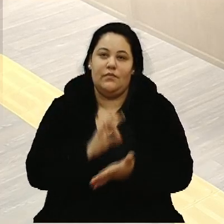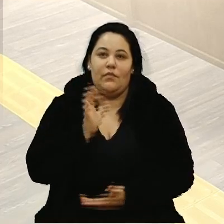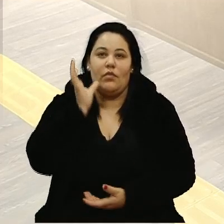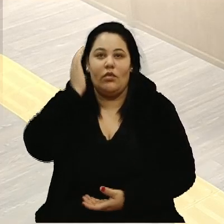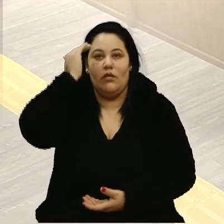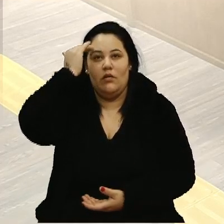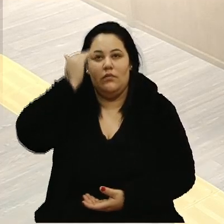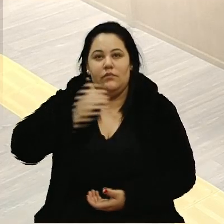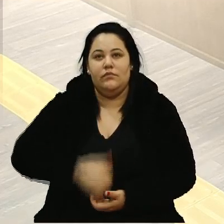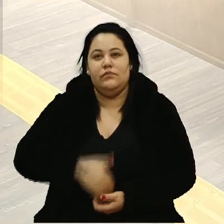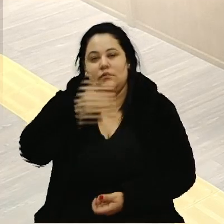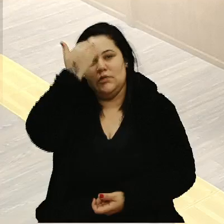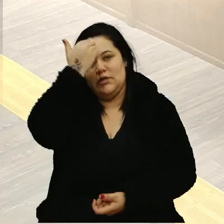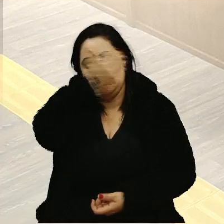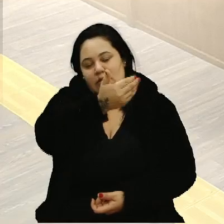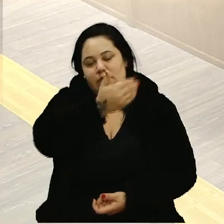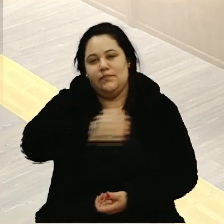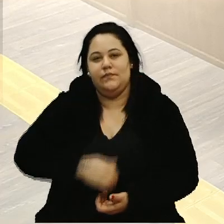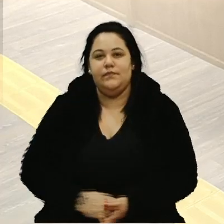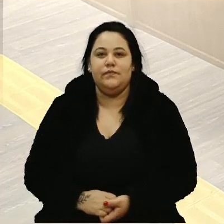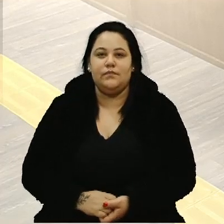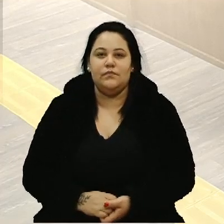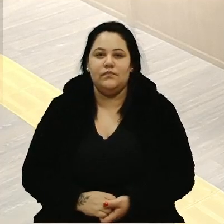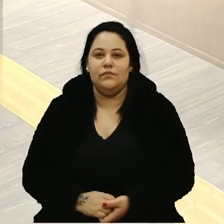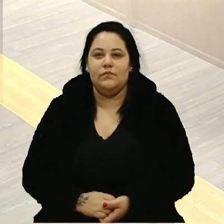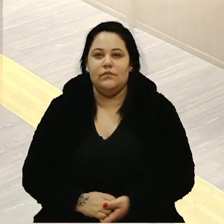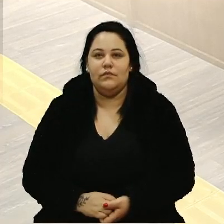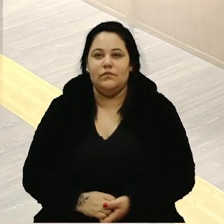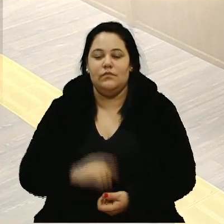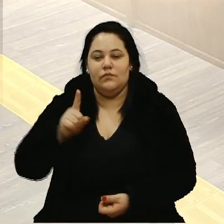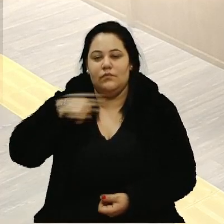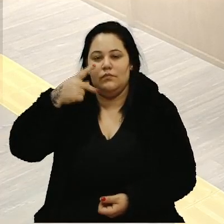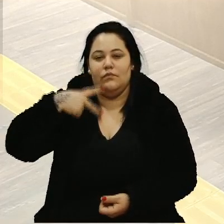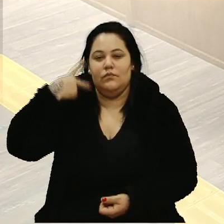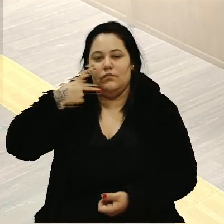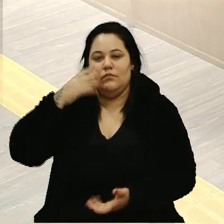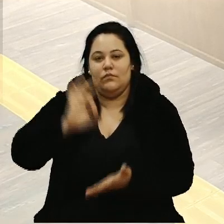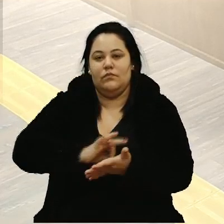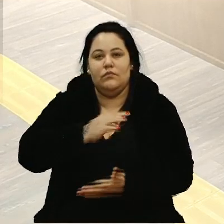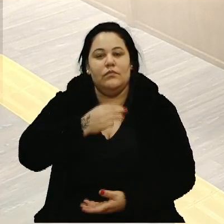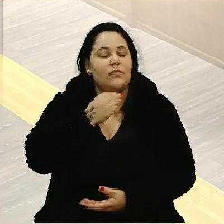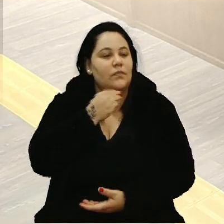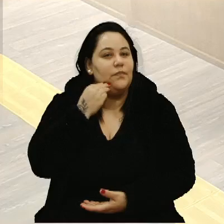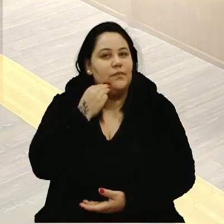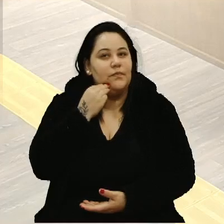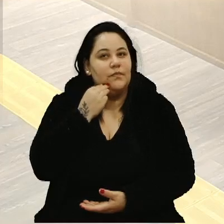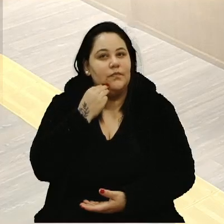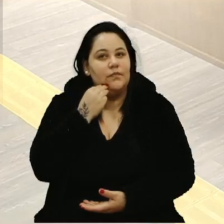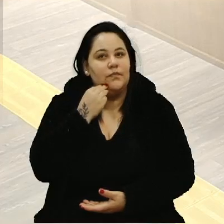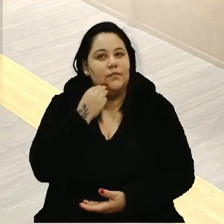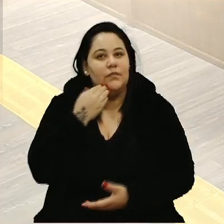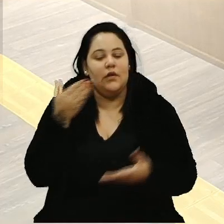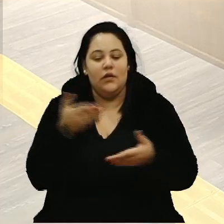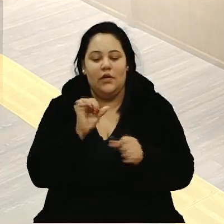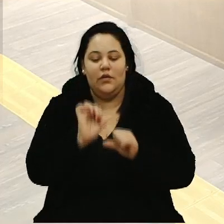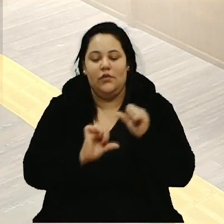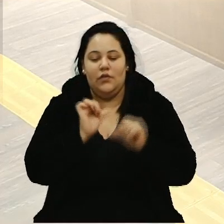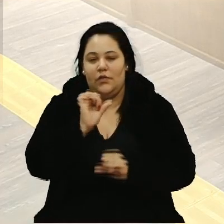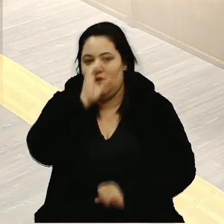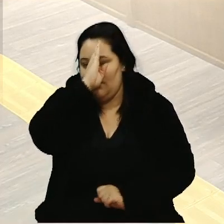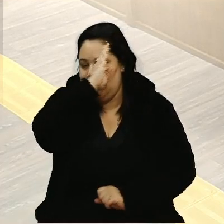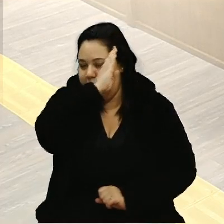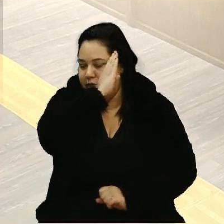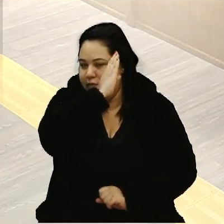Gremelmaier. Agradece e abre mão. Próxima vereadora inscrita, Marisol Santos. Passo a condição dos trabalhos para o